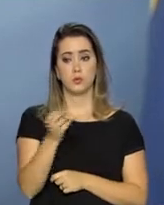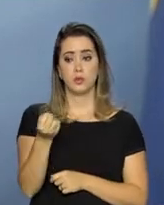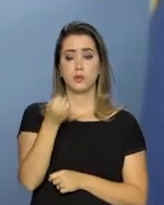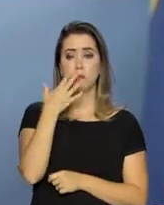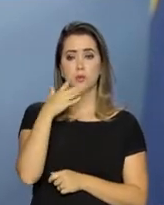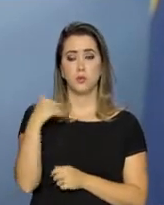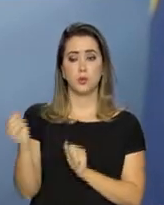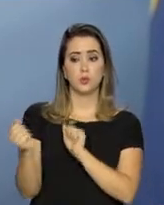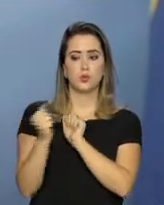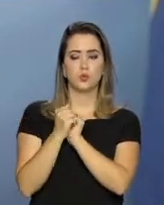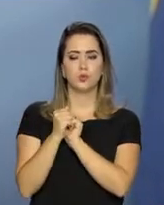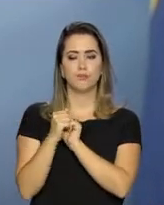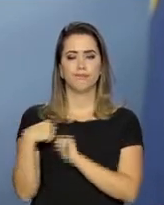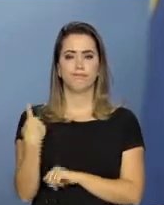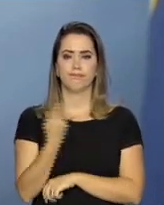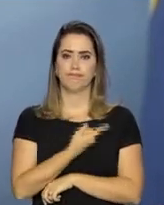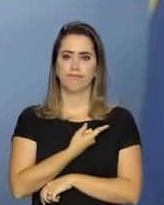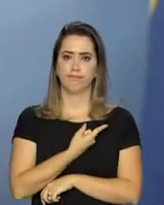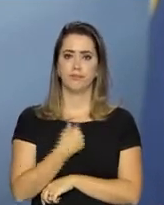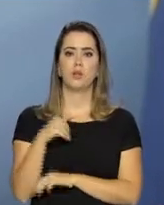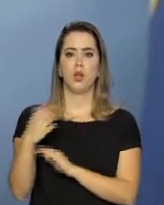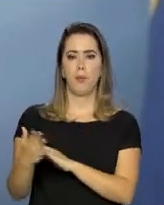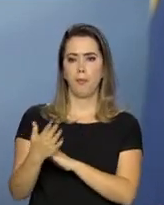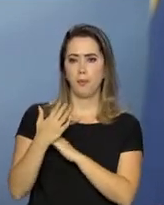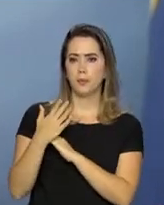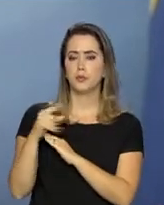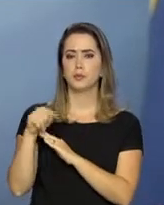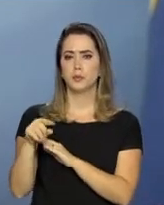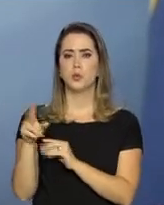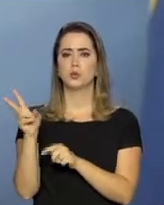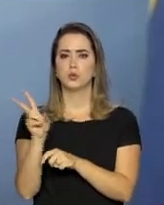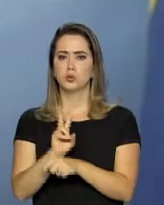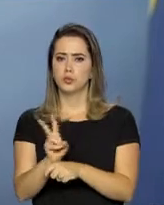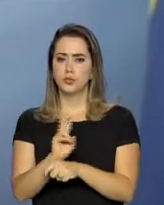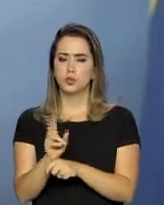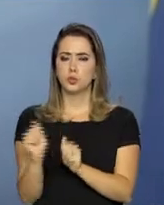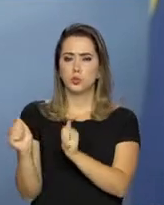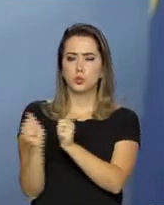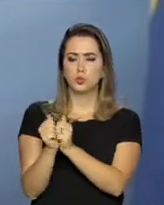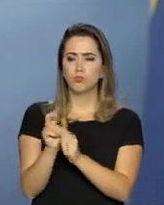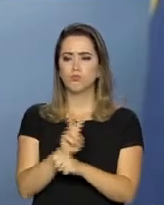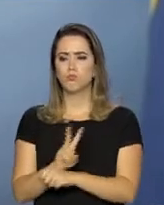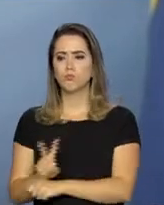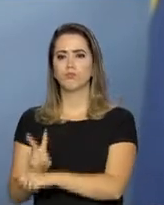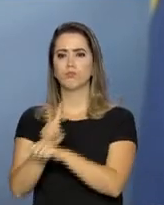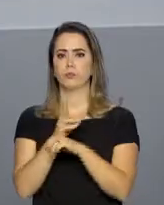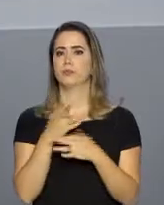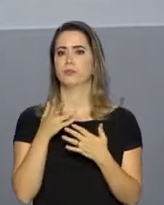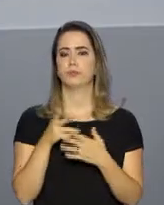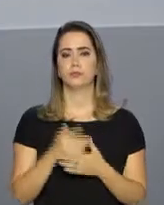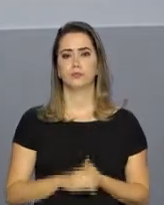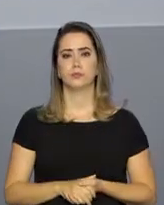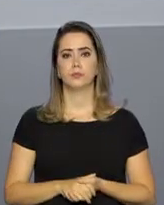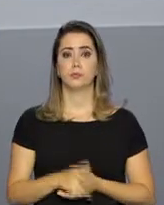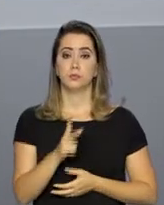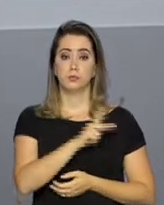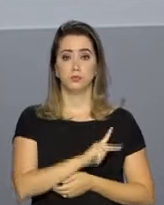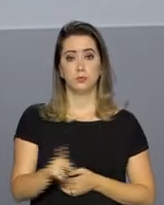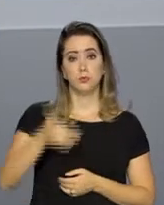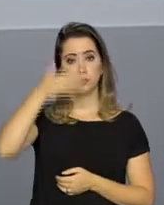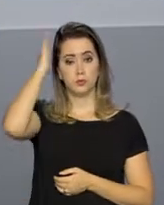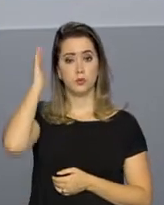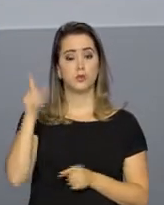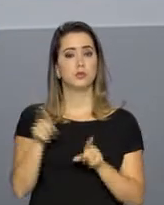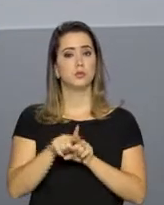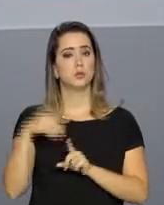lado apoiando e sendo vigilantes nessa luta o presidente também